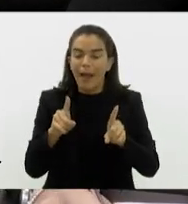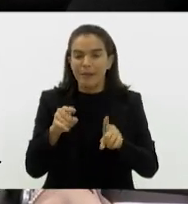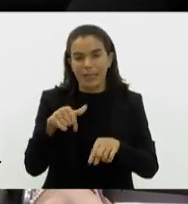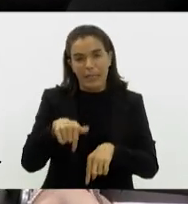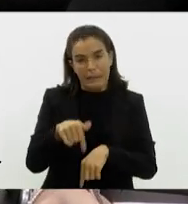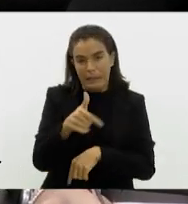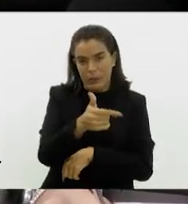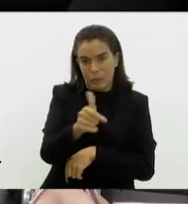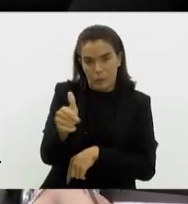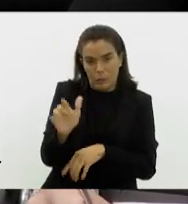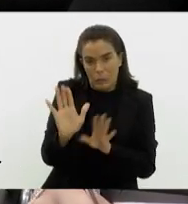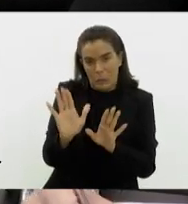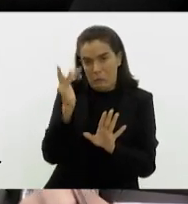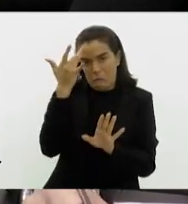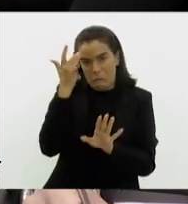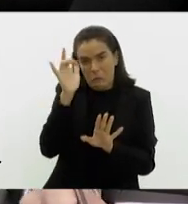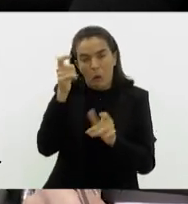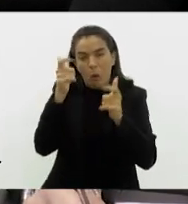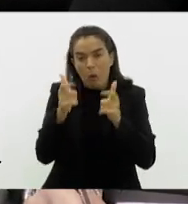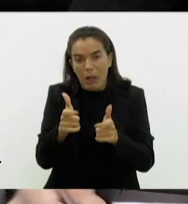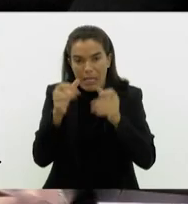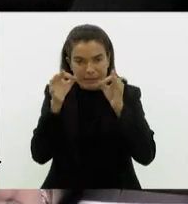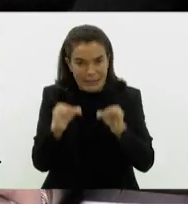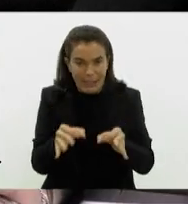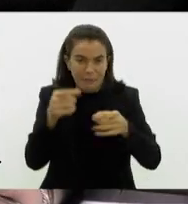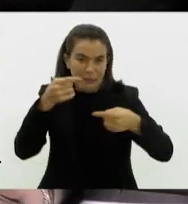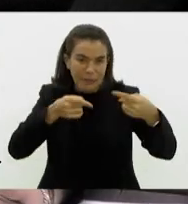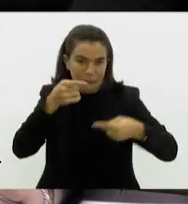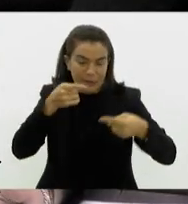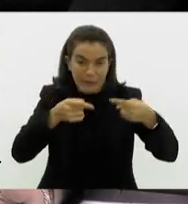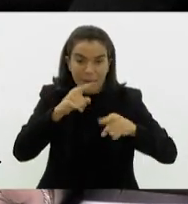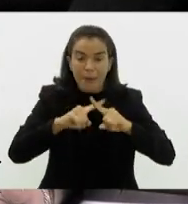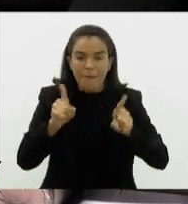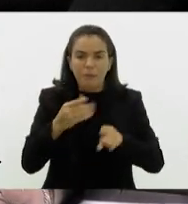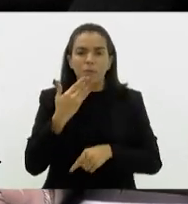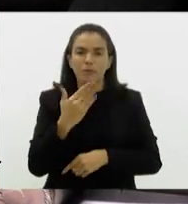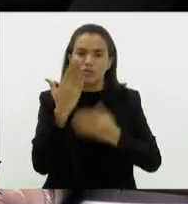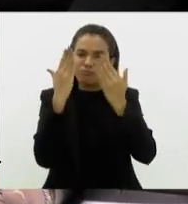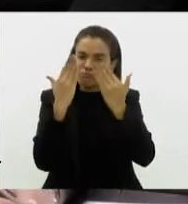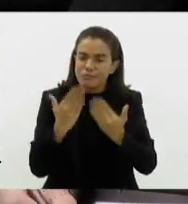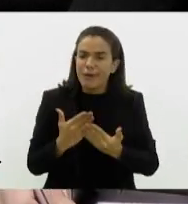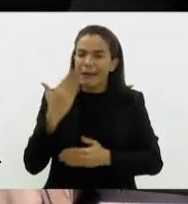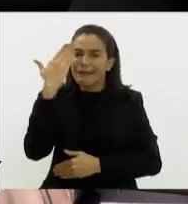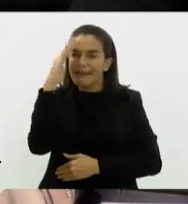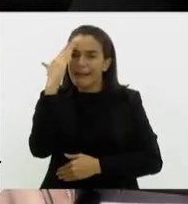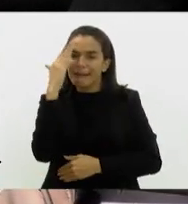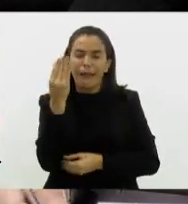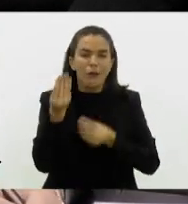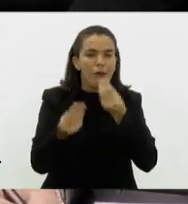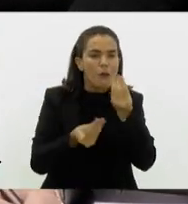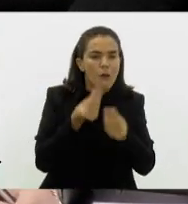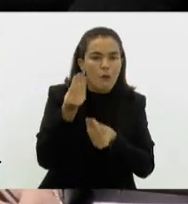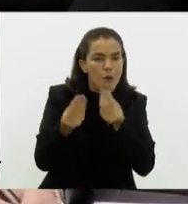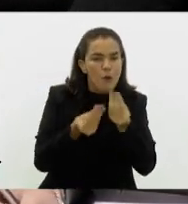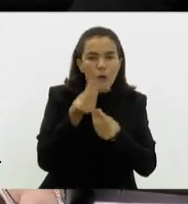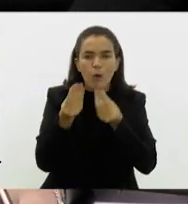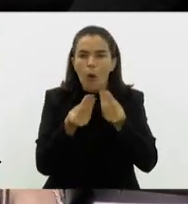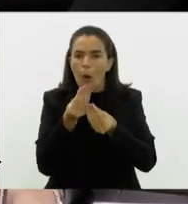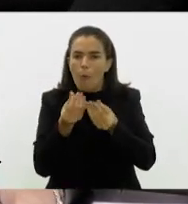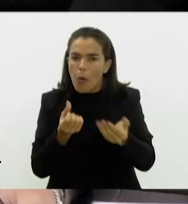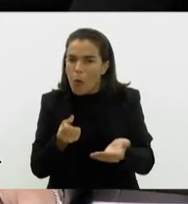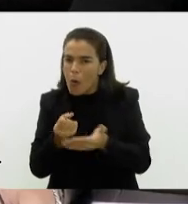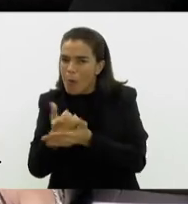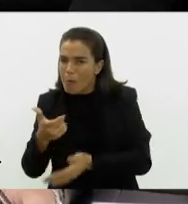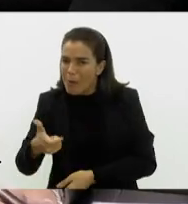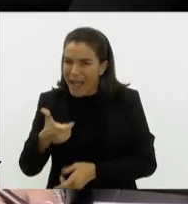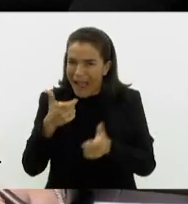talvez não é certamente o lugar ideal para fazer esse debate, mas eu pedi vistas para poder entender de que forma o acesso à arma de fogo